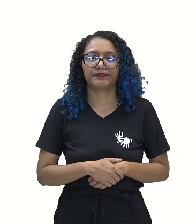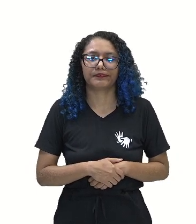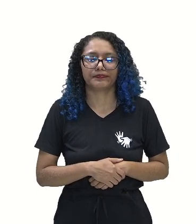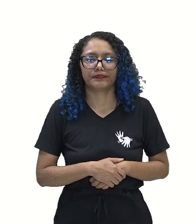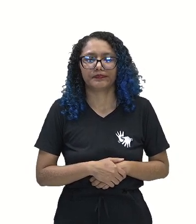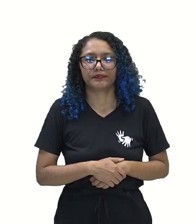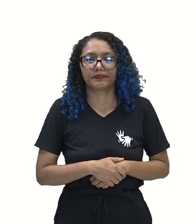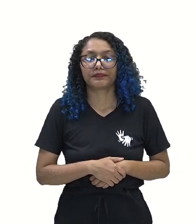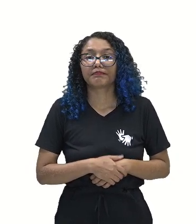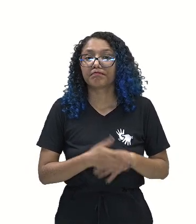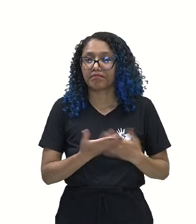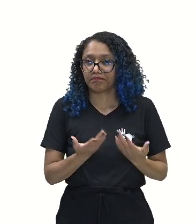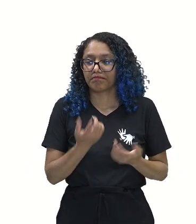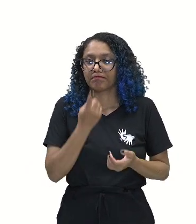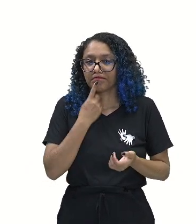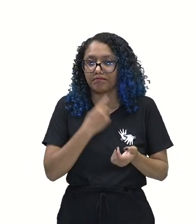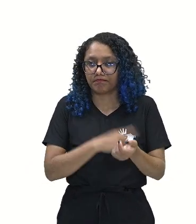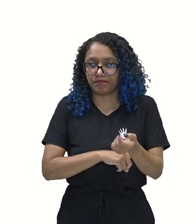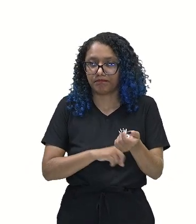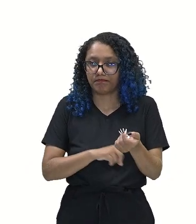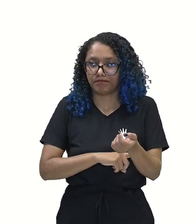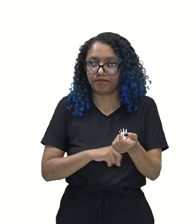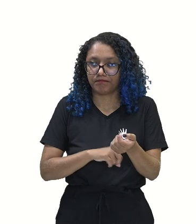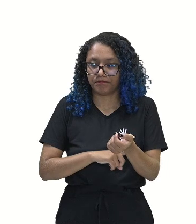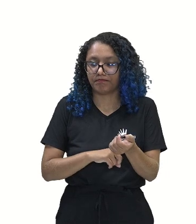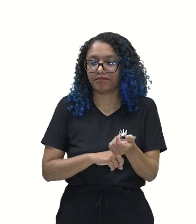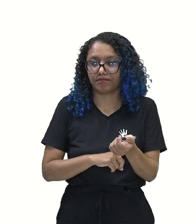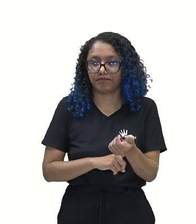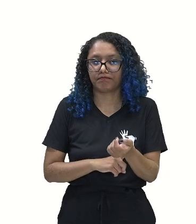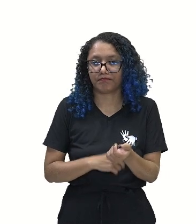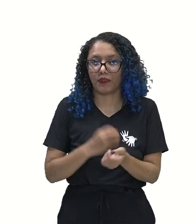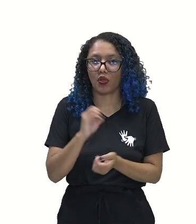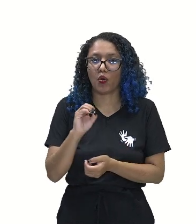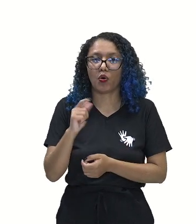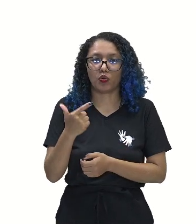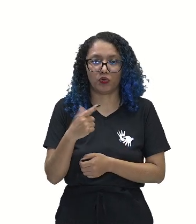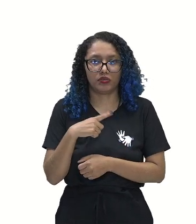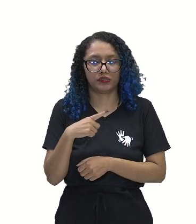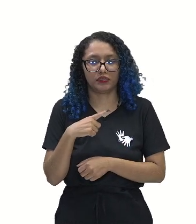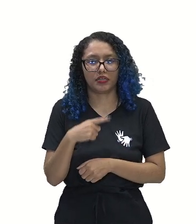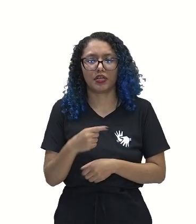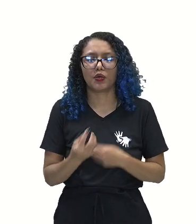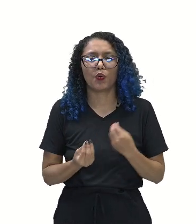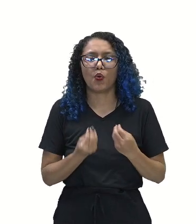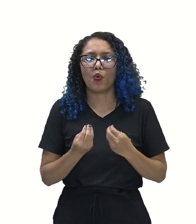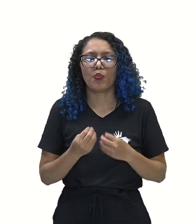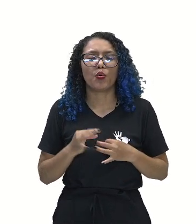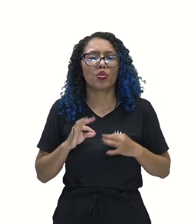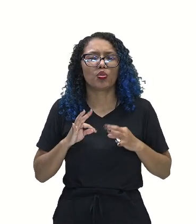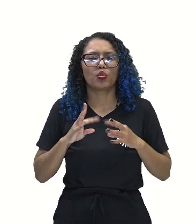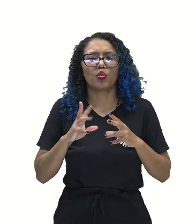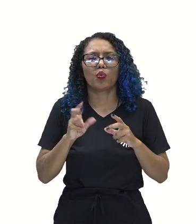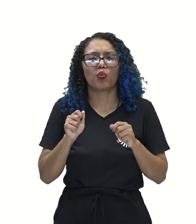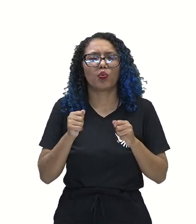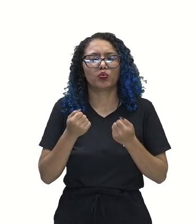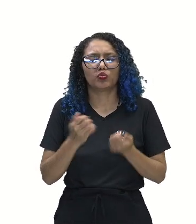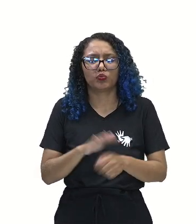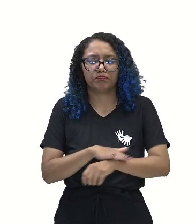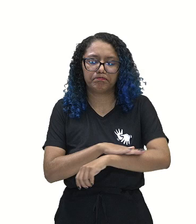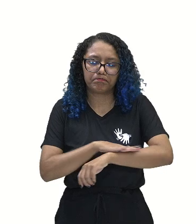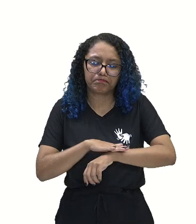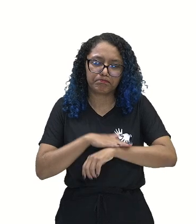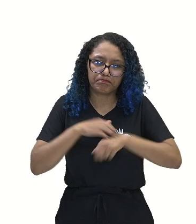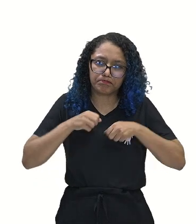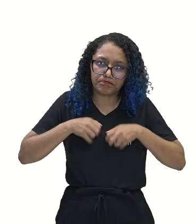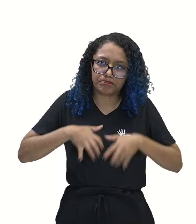o arterial, né, rico em oxigênio, ele vai ser levado para todos os tecidos,